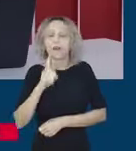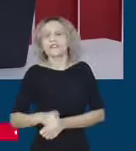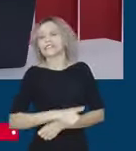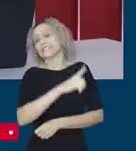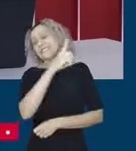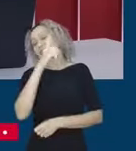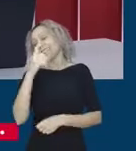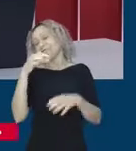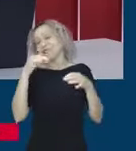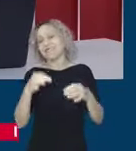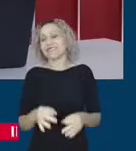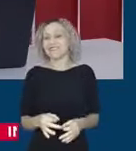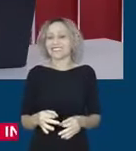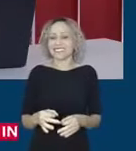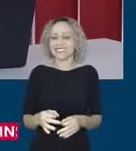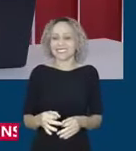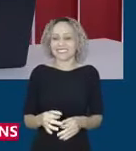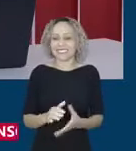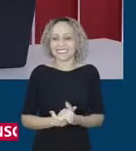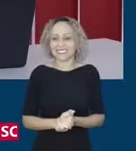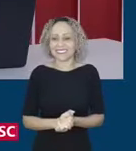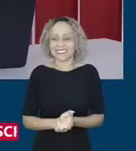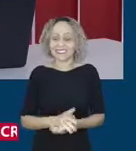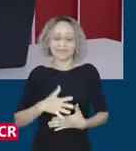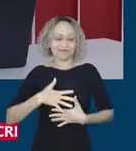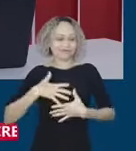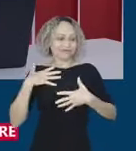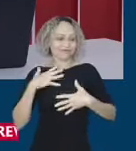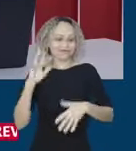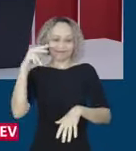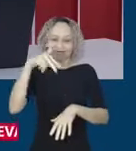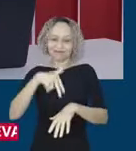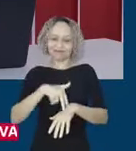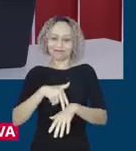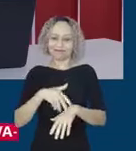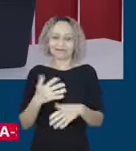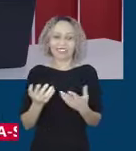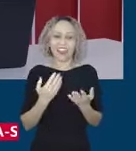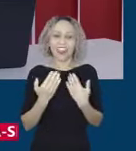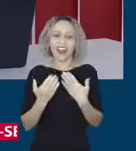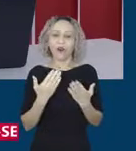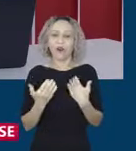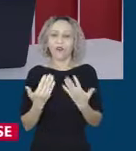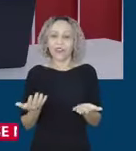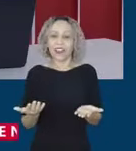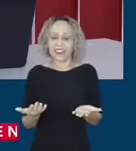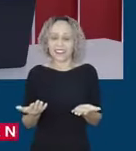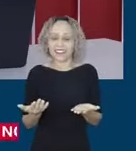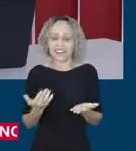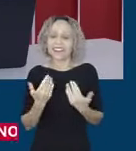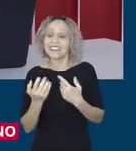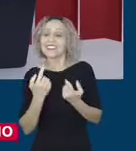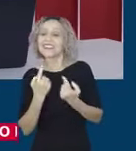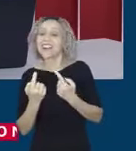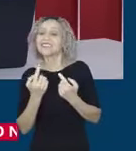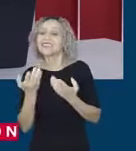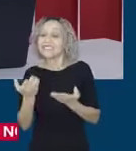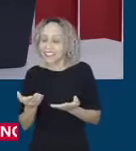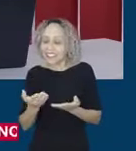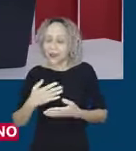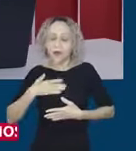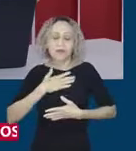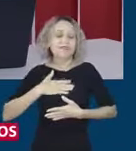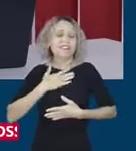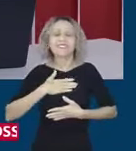dia. Satisfação estar aqui, Amanda, nessa conversa aqui, nesse diálogo com você. Prazer é meu